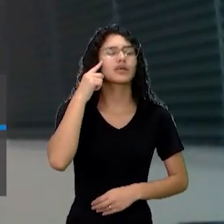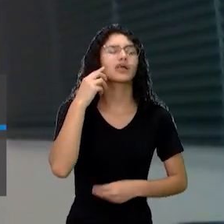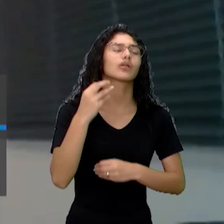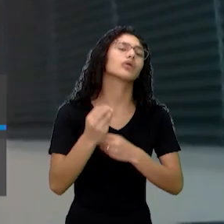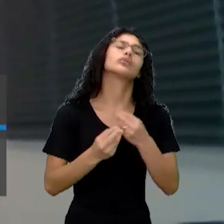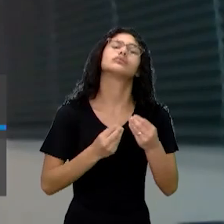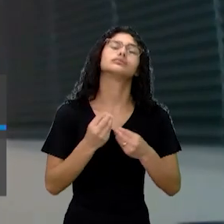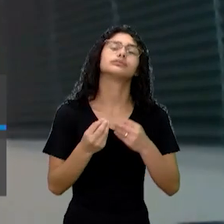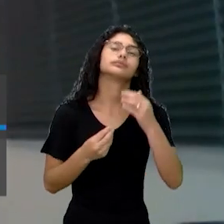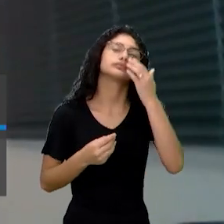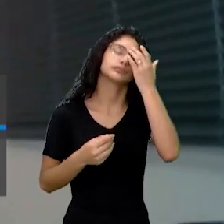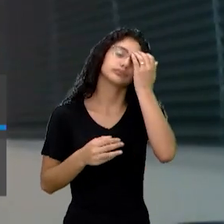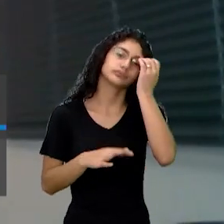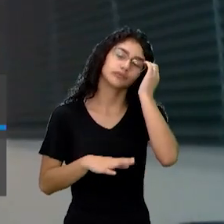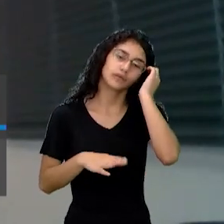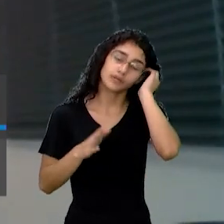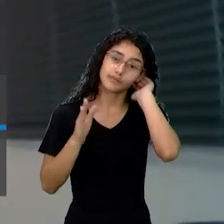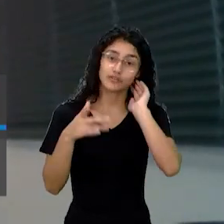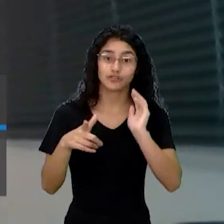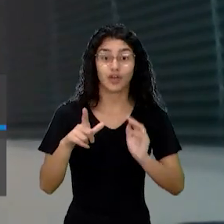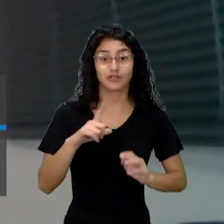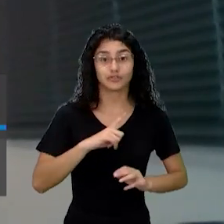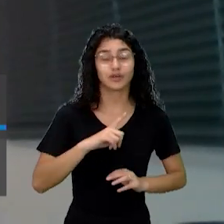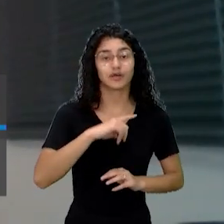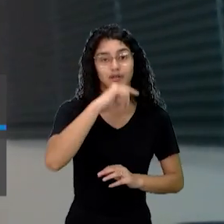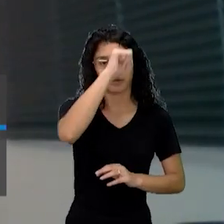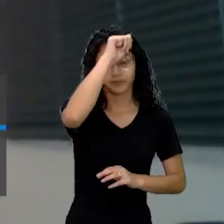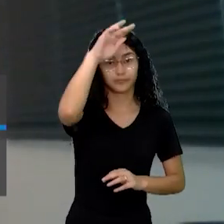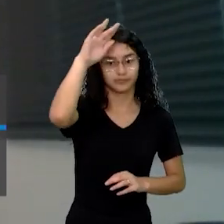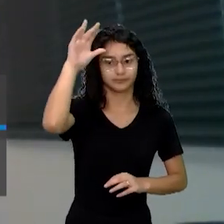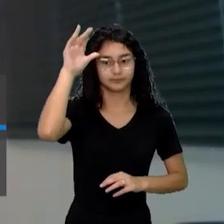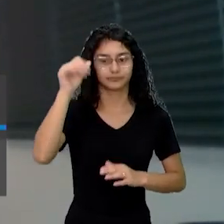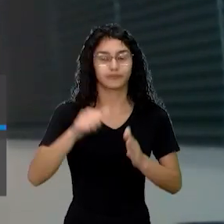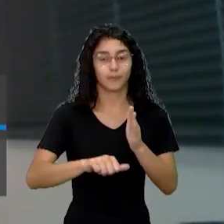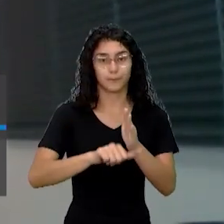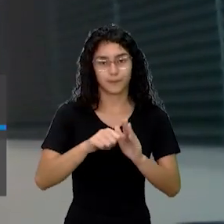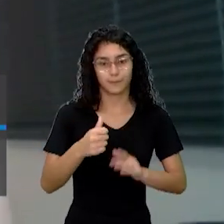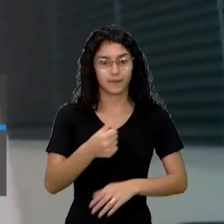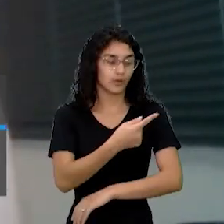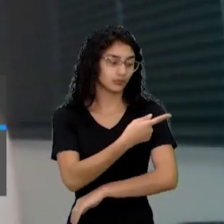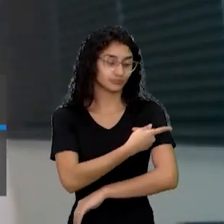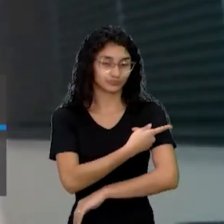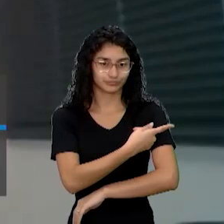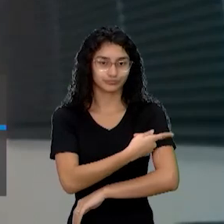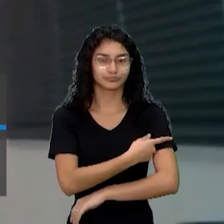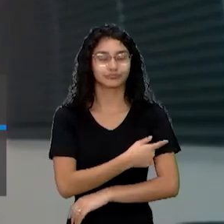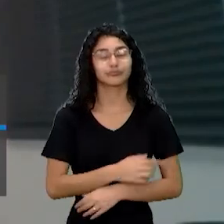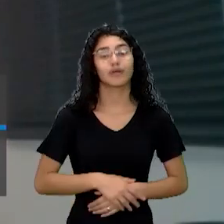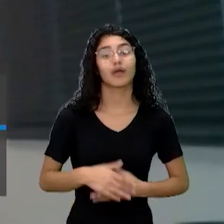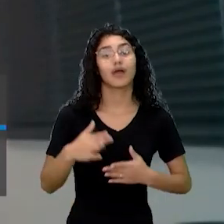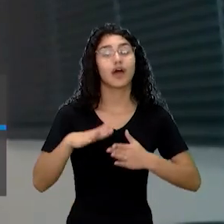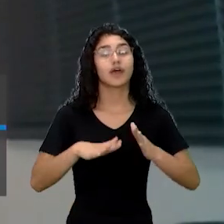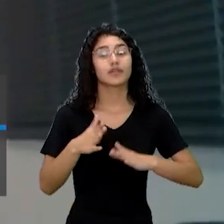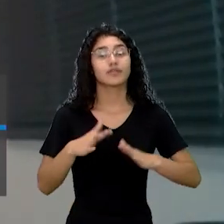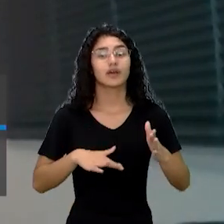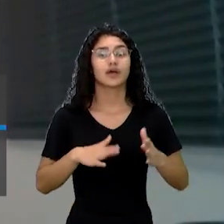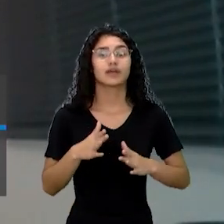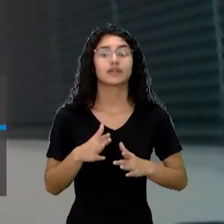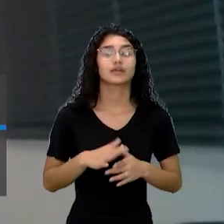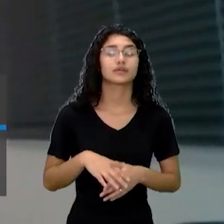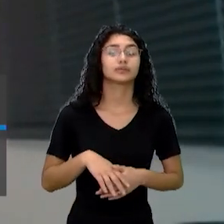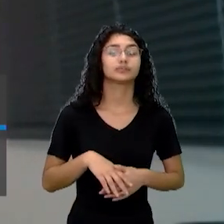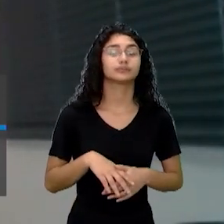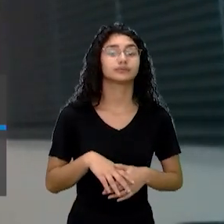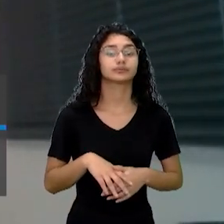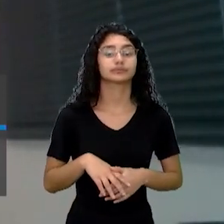superdotada geralmente já chega alfabetizada ou quase alfabetizada no primeiro ano, geralmente há uma tendência a